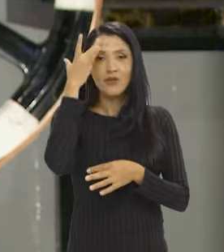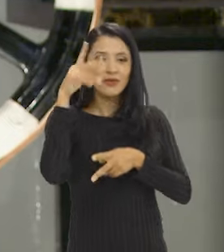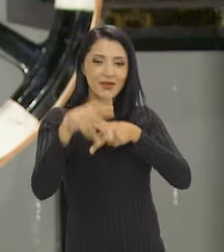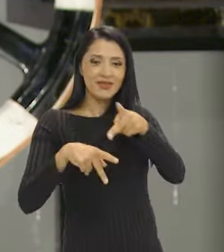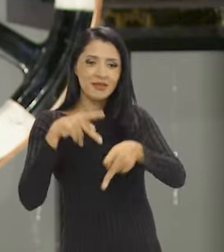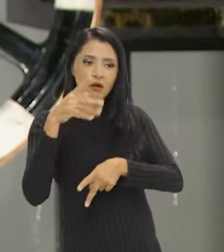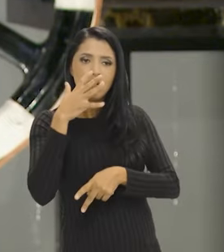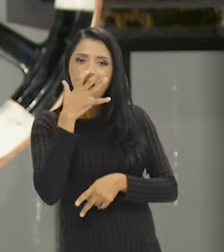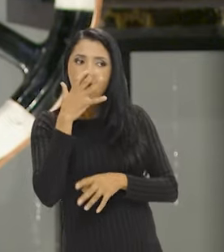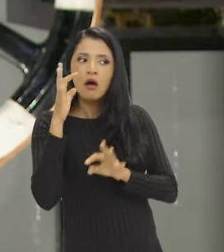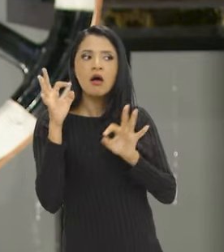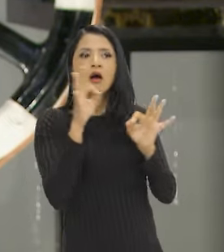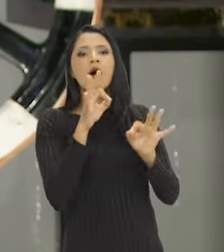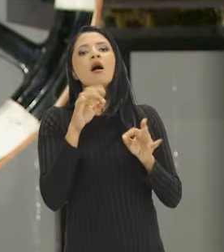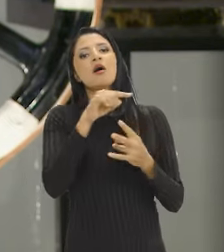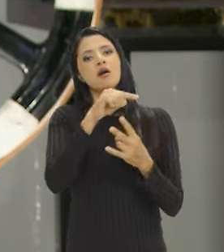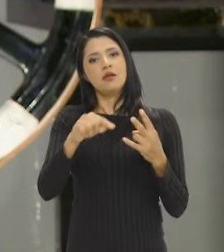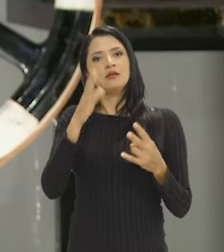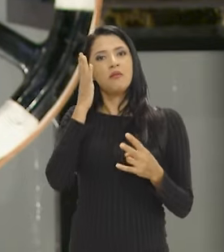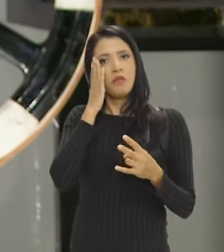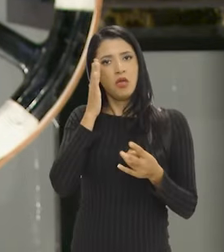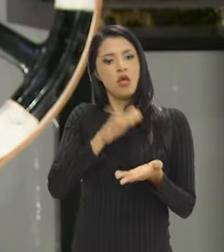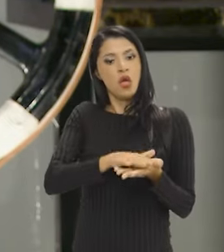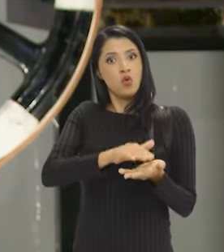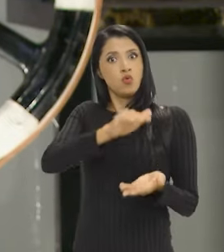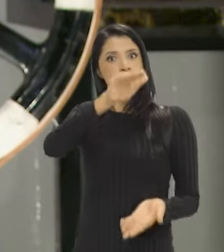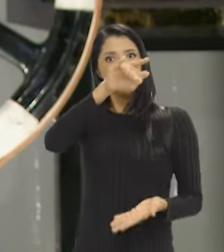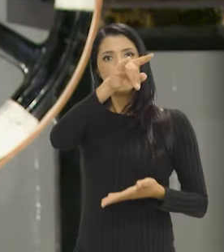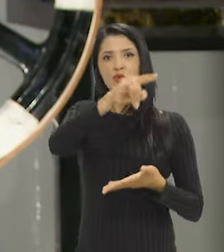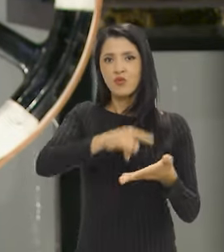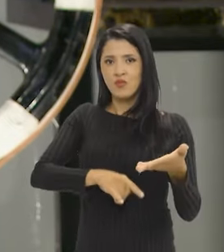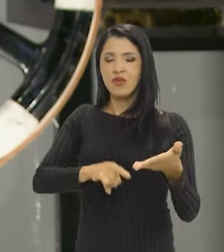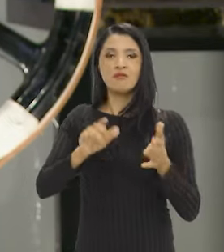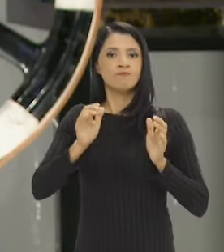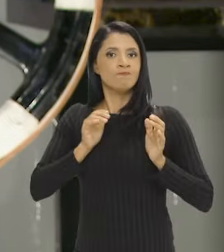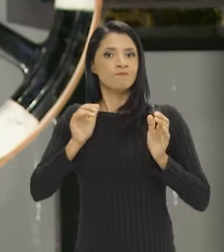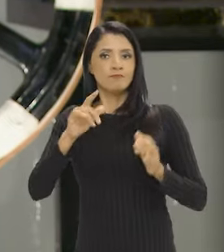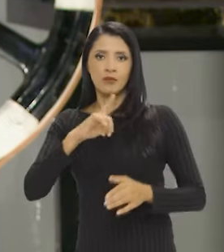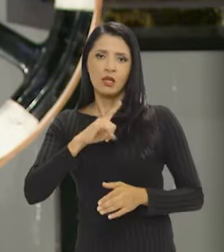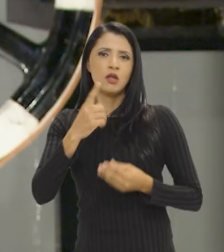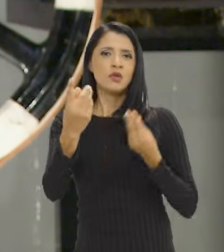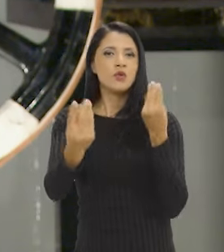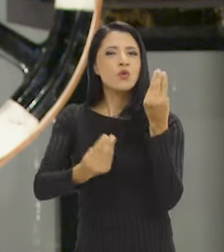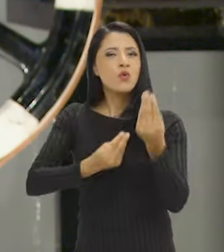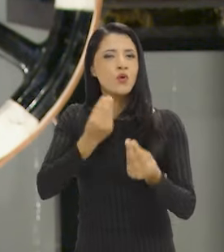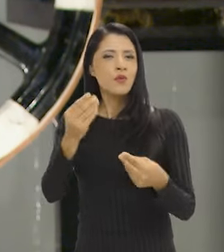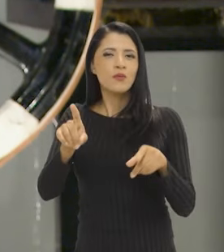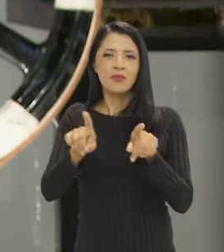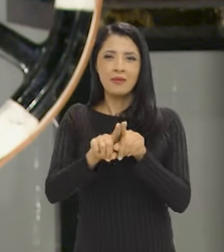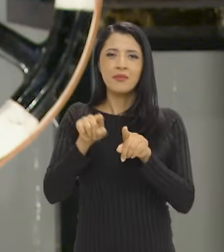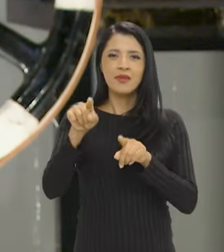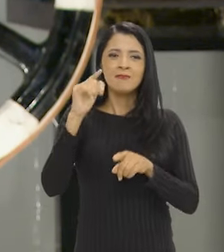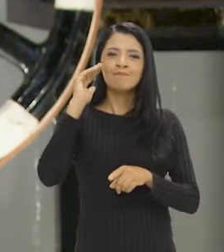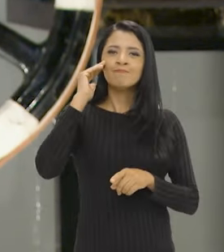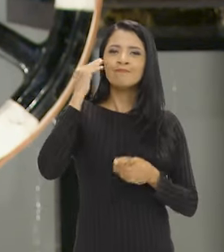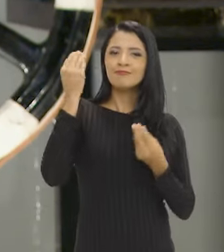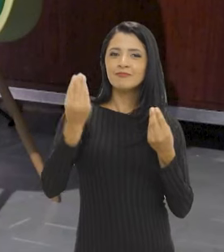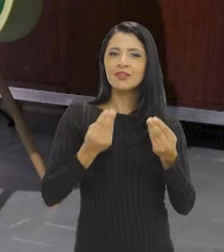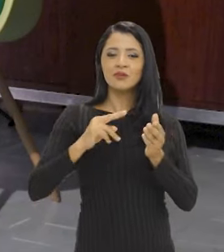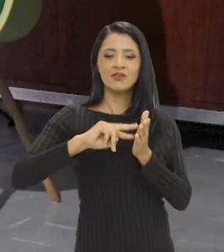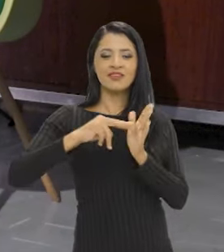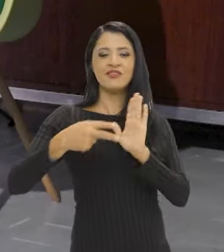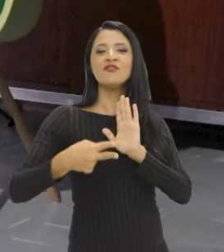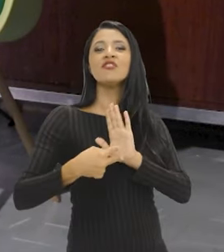população brasileira esse posicionamento e essa riqueza, como que, inclusive, ela